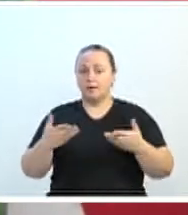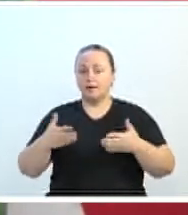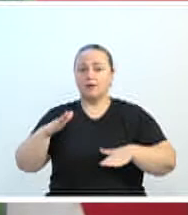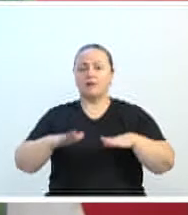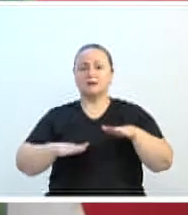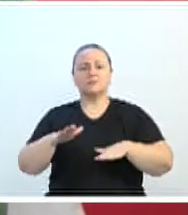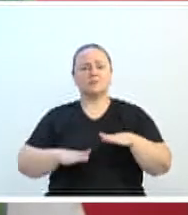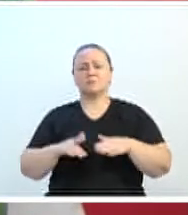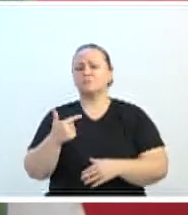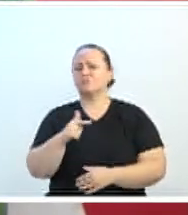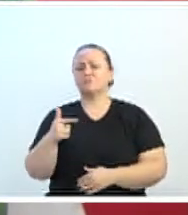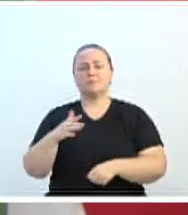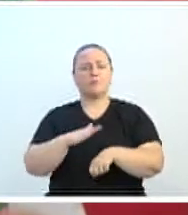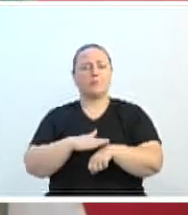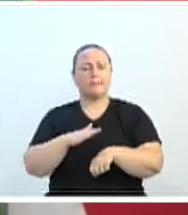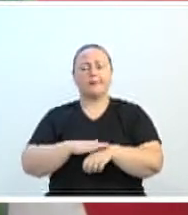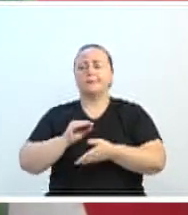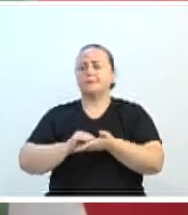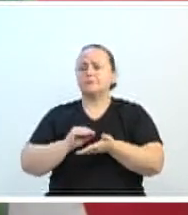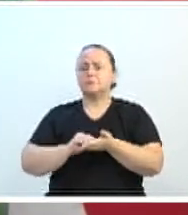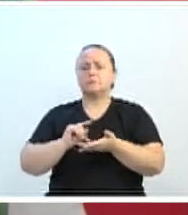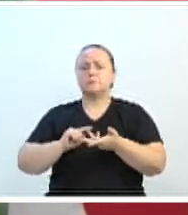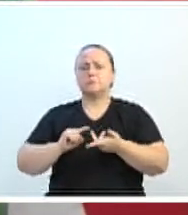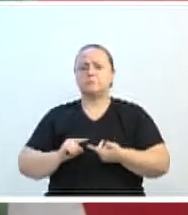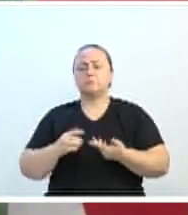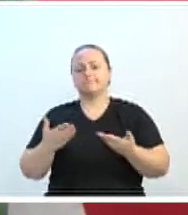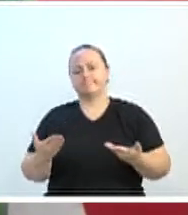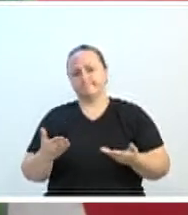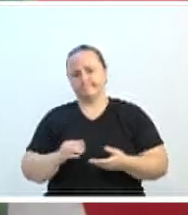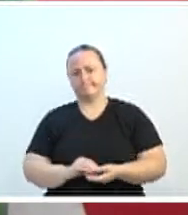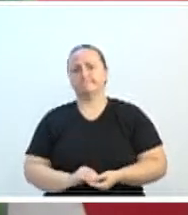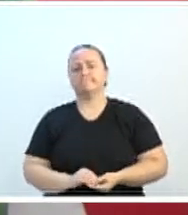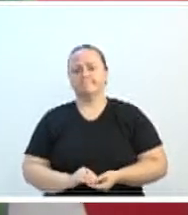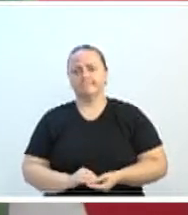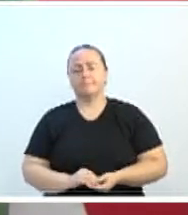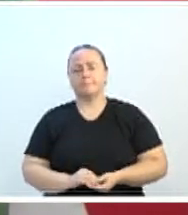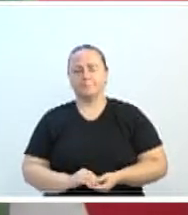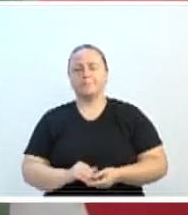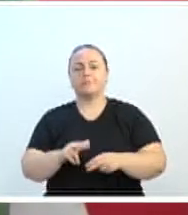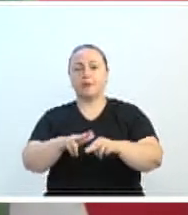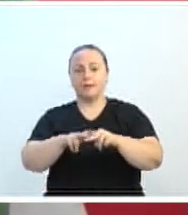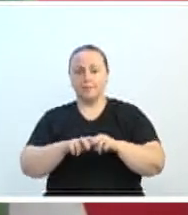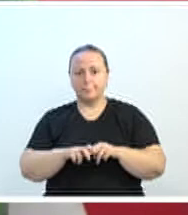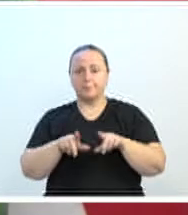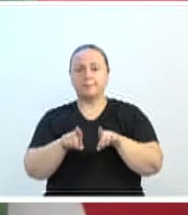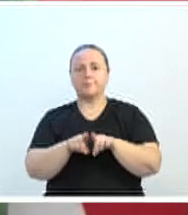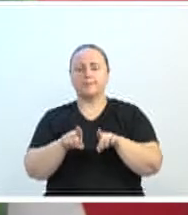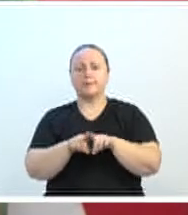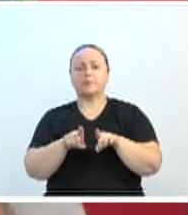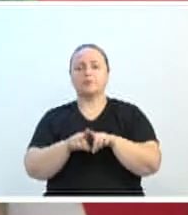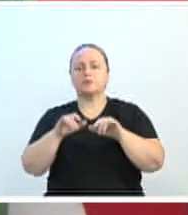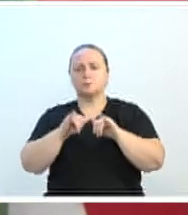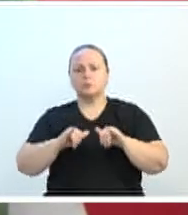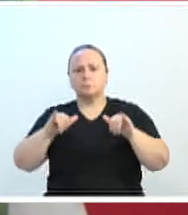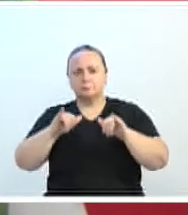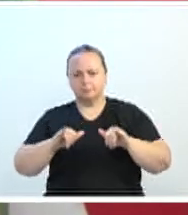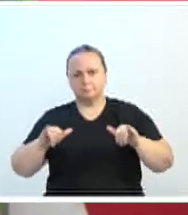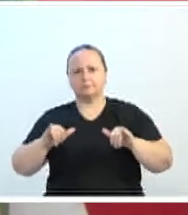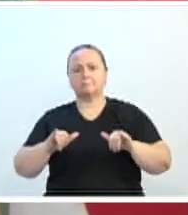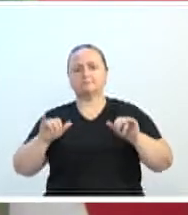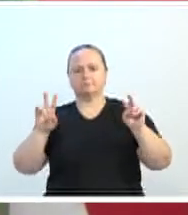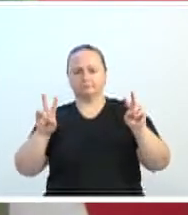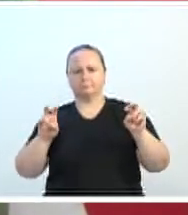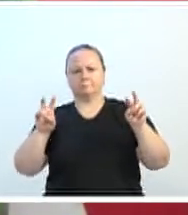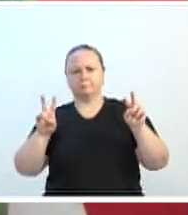momento e necessidade que muitas vezes a gente precisa. Nesse sentido, eu quero inclusive trazer aqui também uma outra informação a